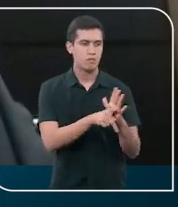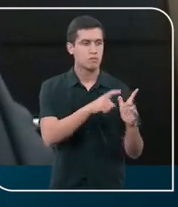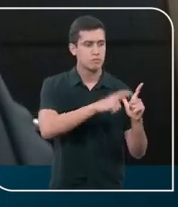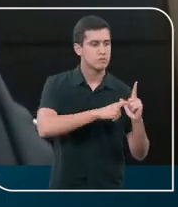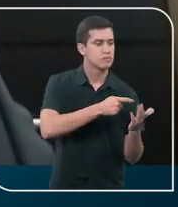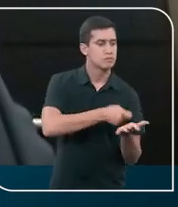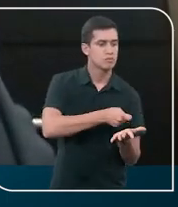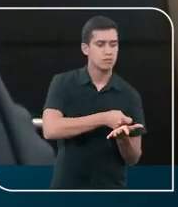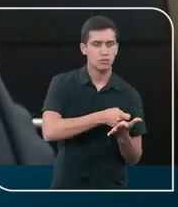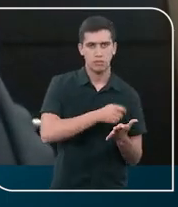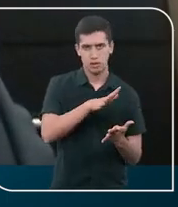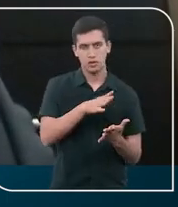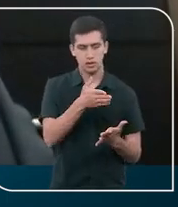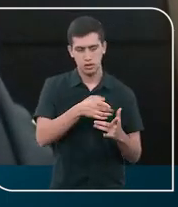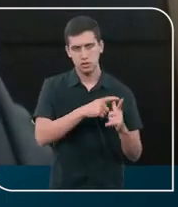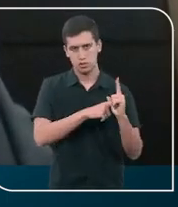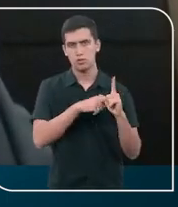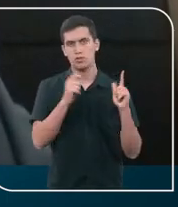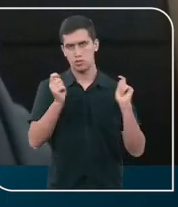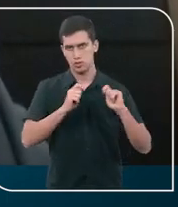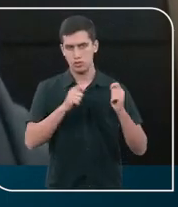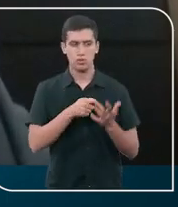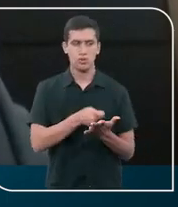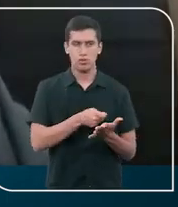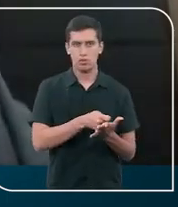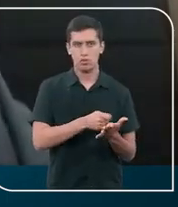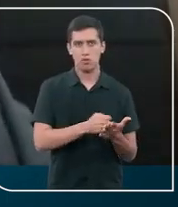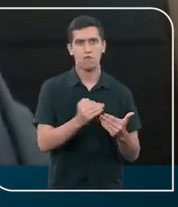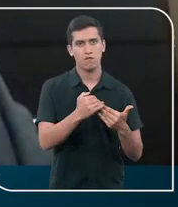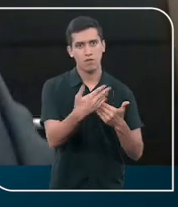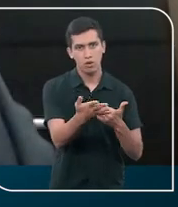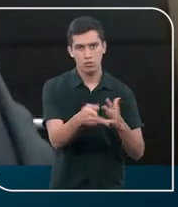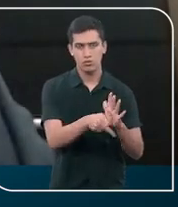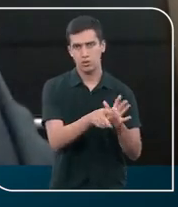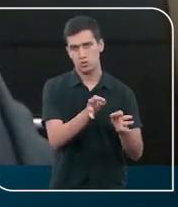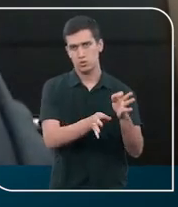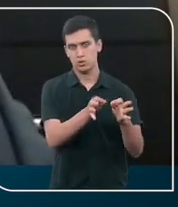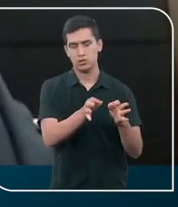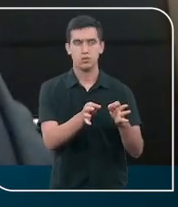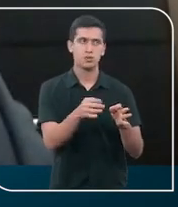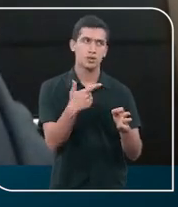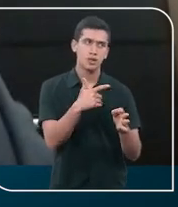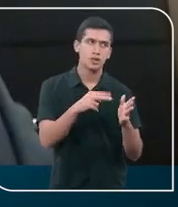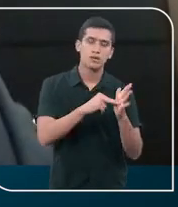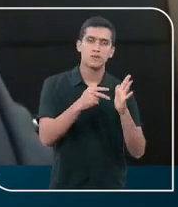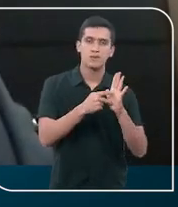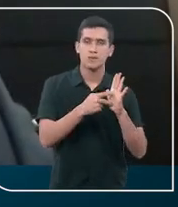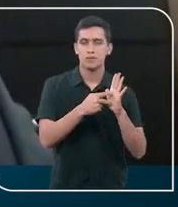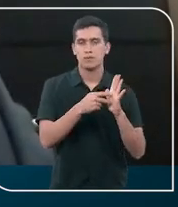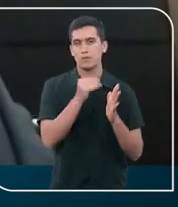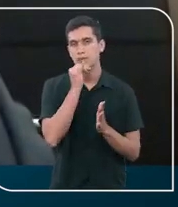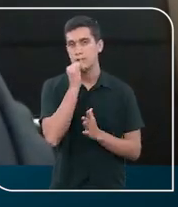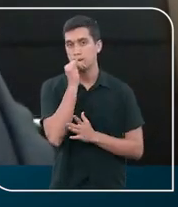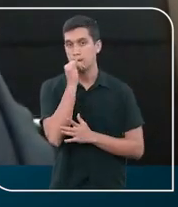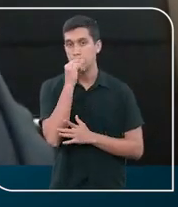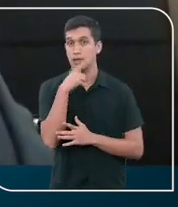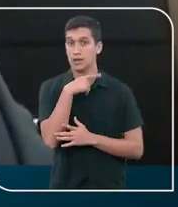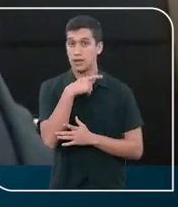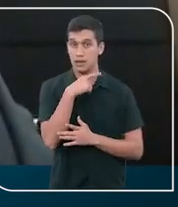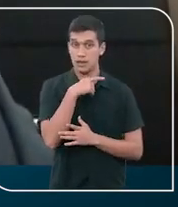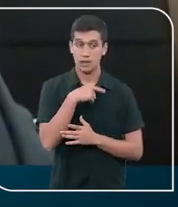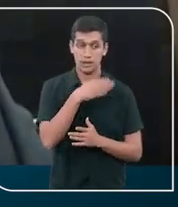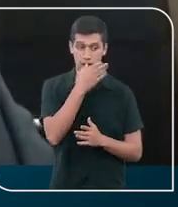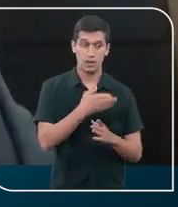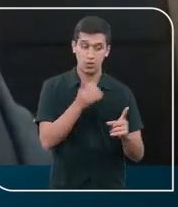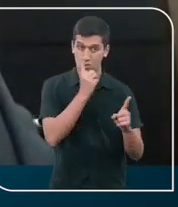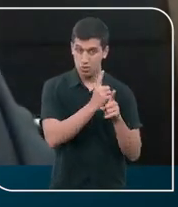essa dívida pode ser cobrada extrajudicialmente. Não significa que, por ela estar prescrita, que